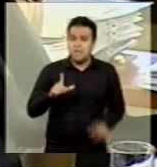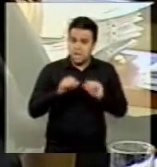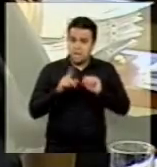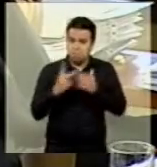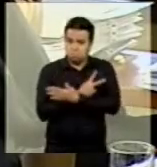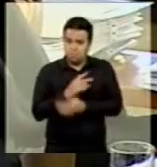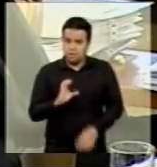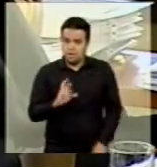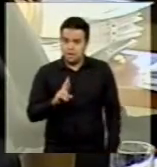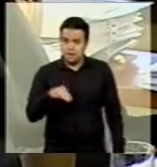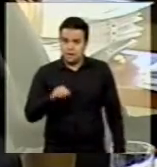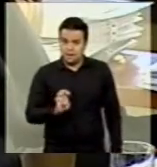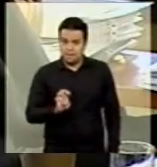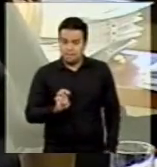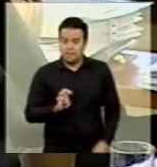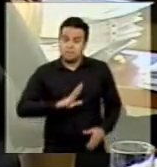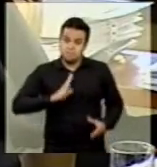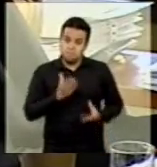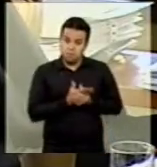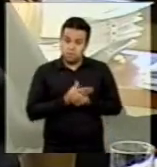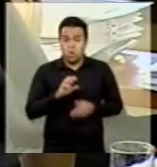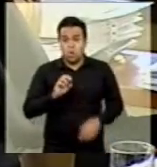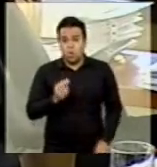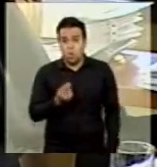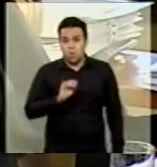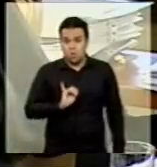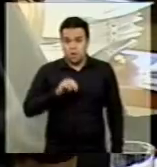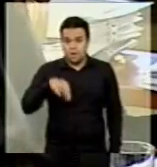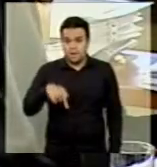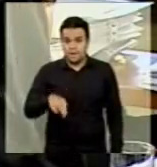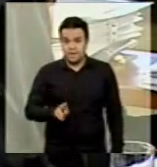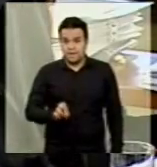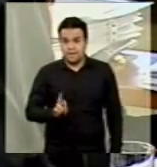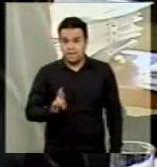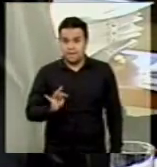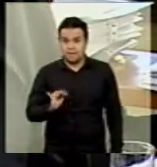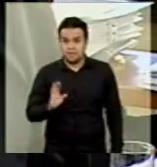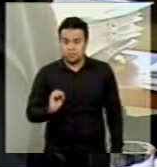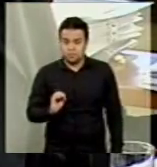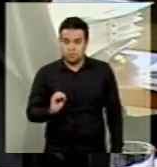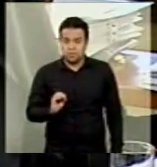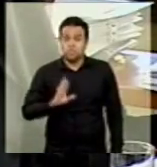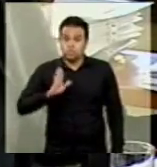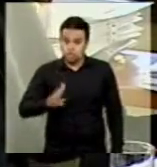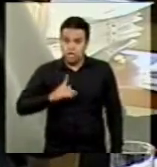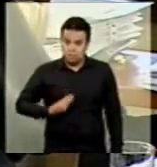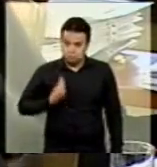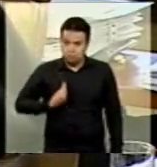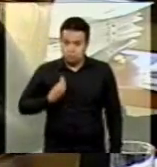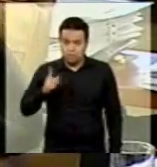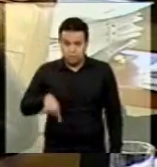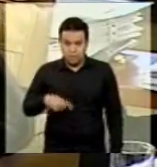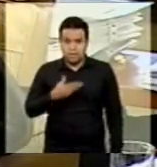Este processo, quando ou inquérito, ou ação penal ou inquérito, quando há diplomação, o que, que ocorre? As instâncias em que